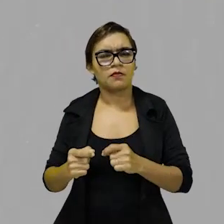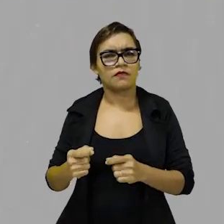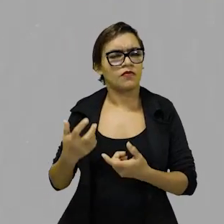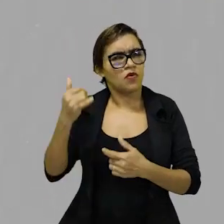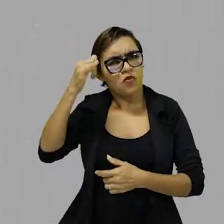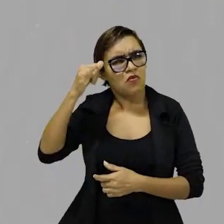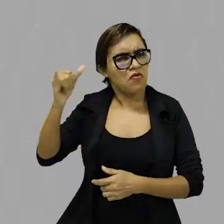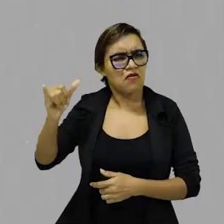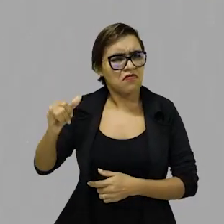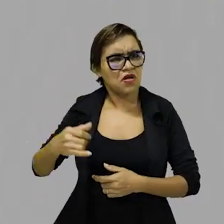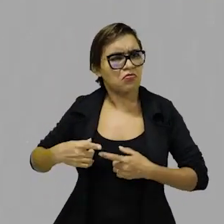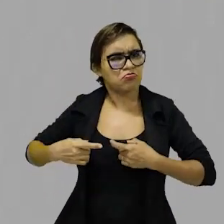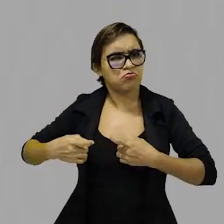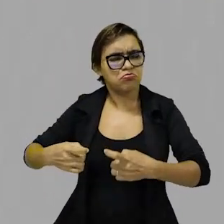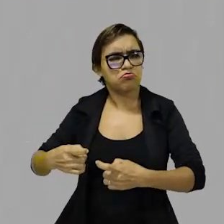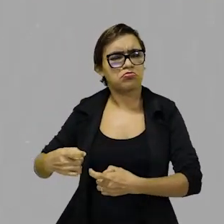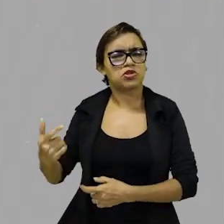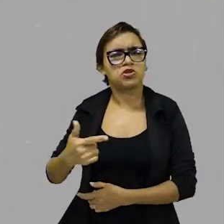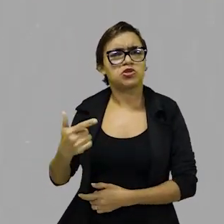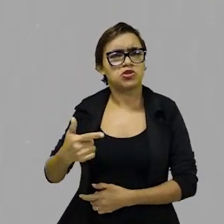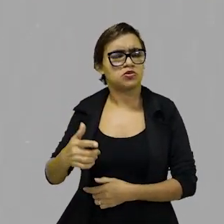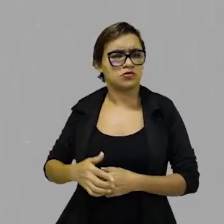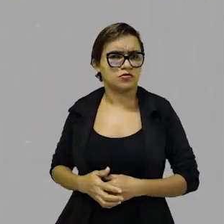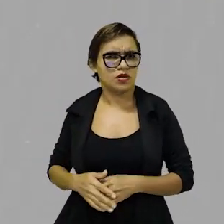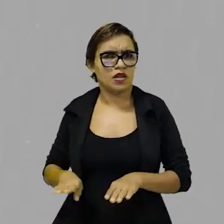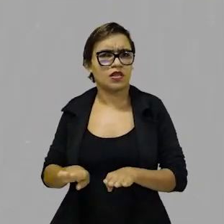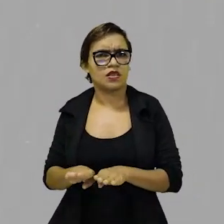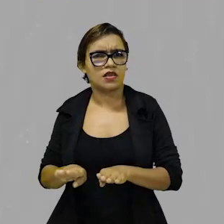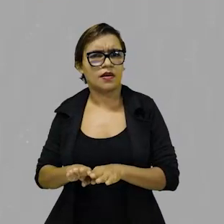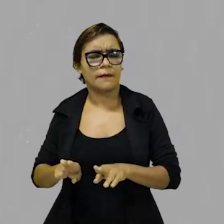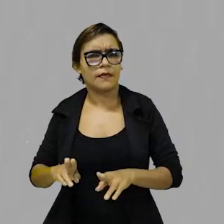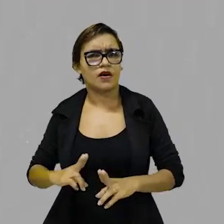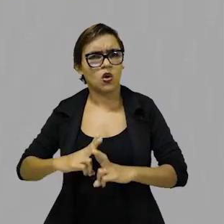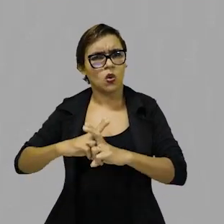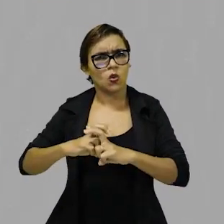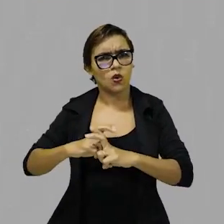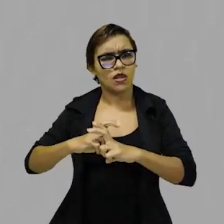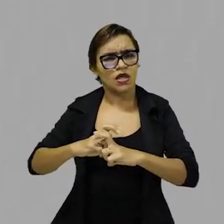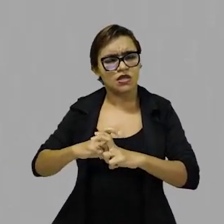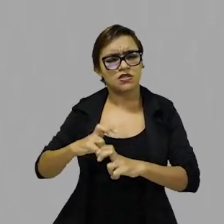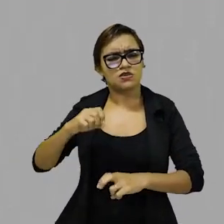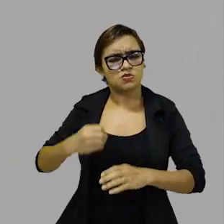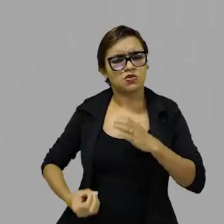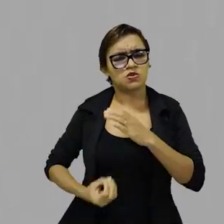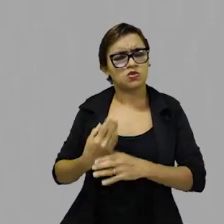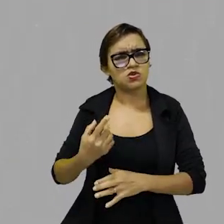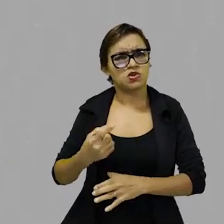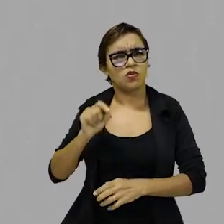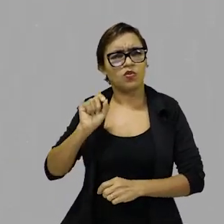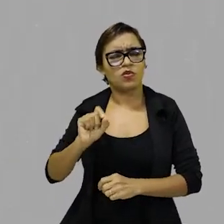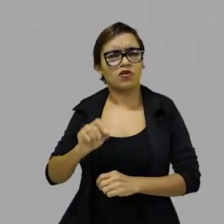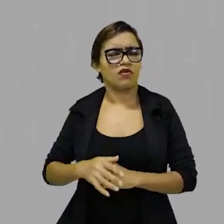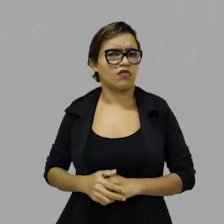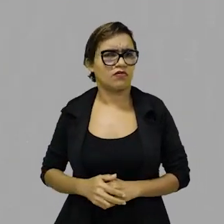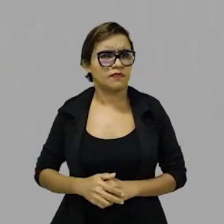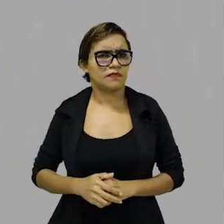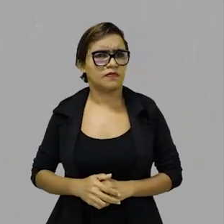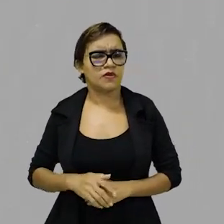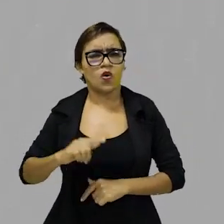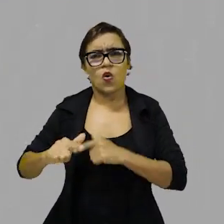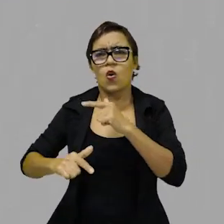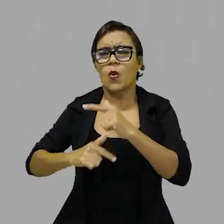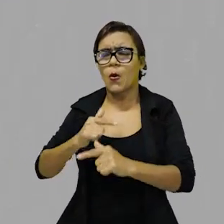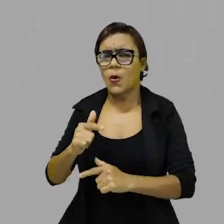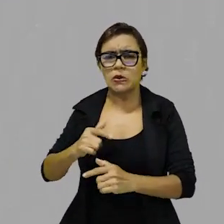Por que vocês são tão civilizados que a Segunda Guerra Mundial e o nazismo surgiu? O nazismo é oposição à vida, né, que vai gerar outros movimentos